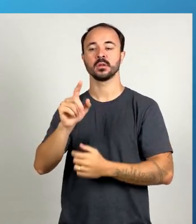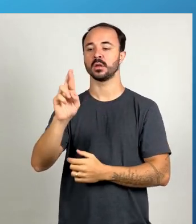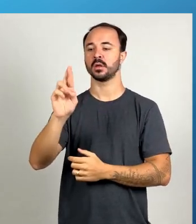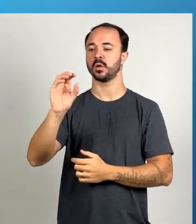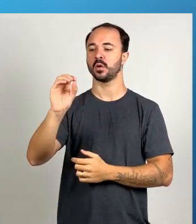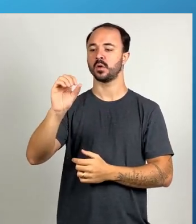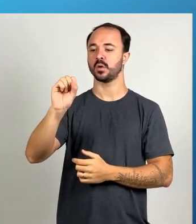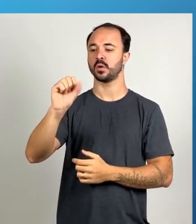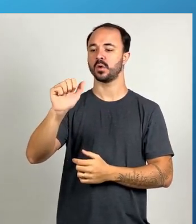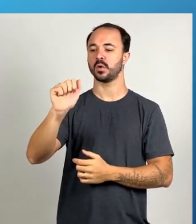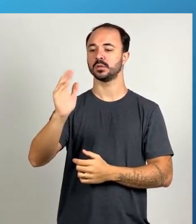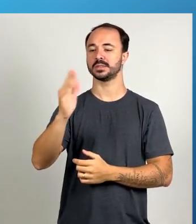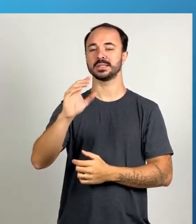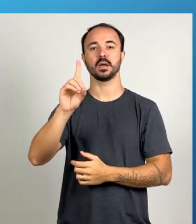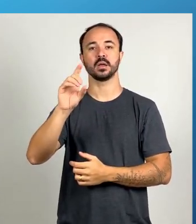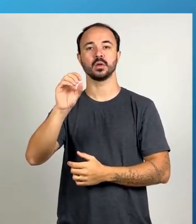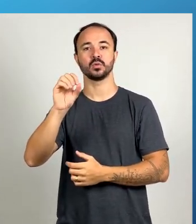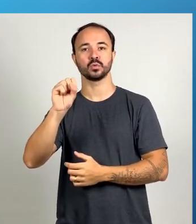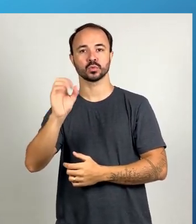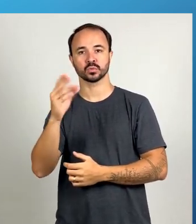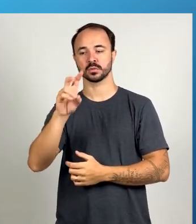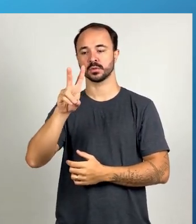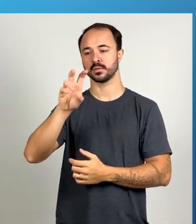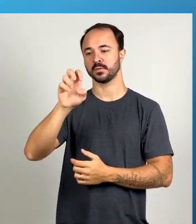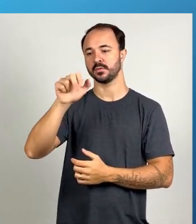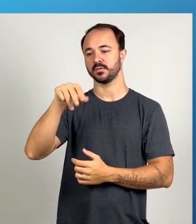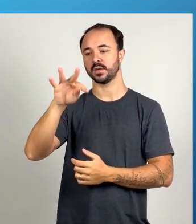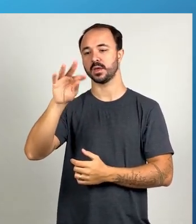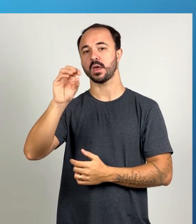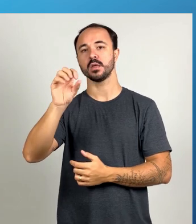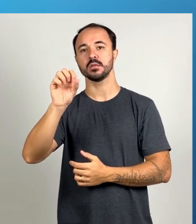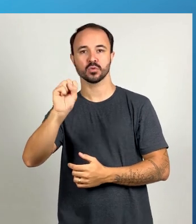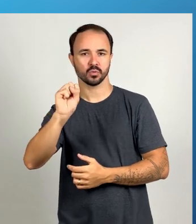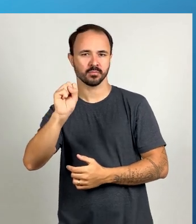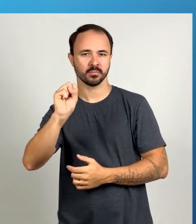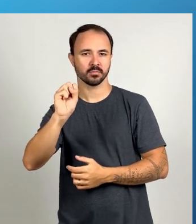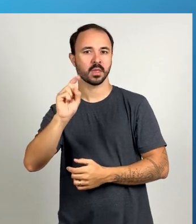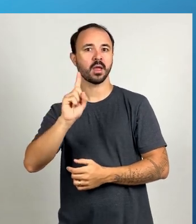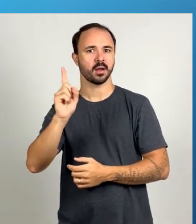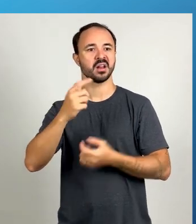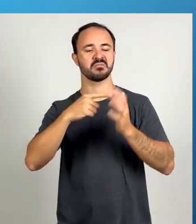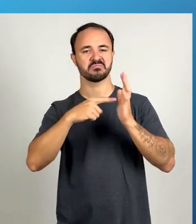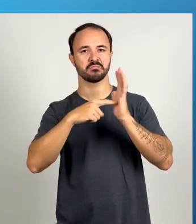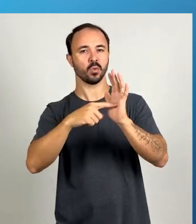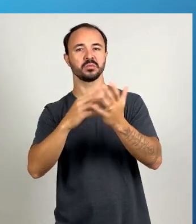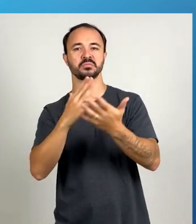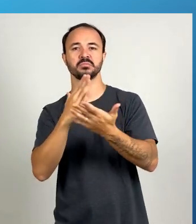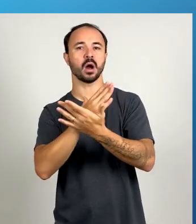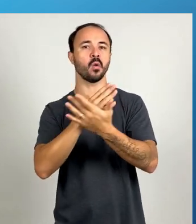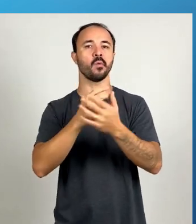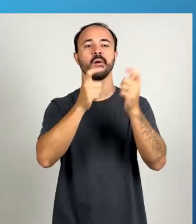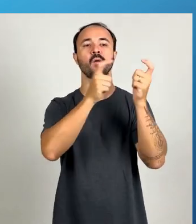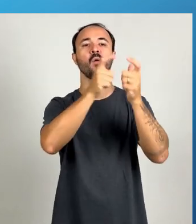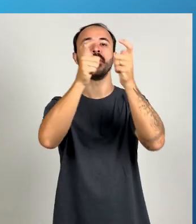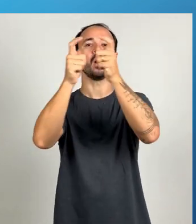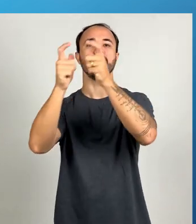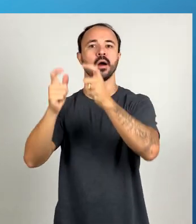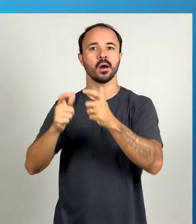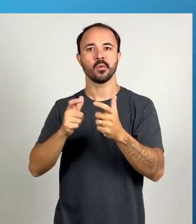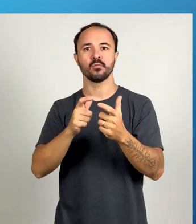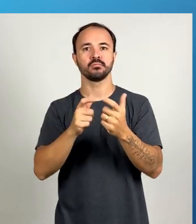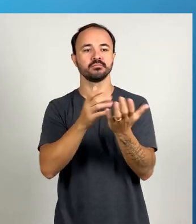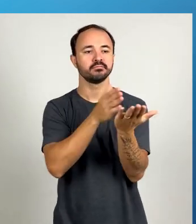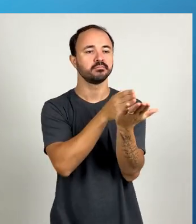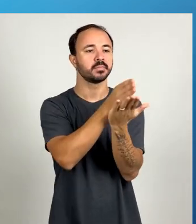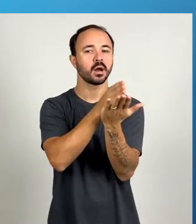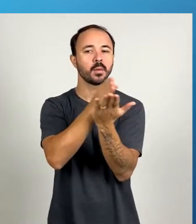pontos fixos de orientação, os pontos cardeais, colaterais, subcolaterais e intermediários. Nessa rosa dos